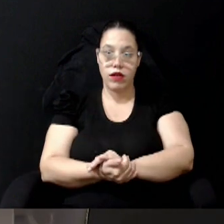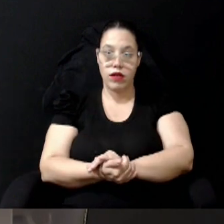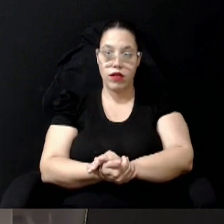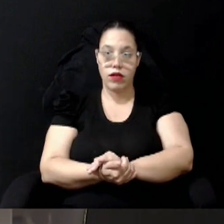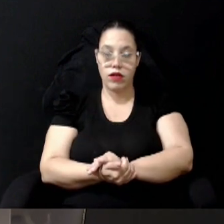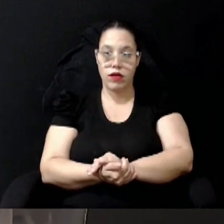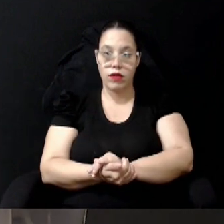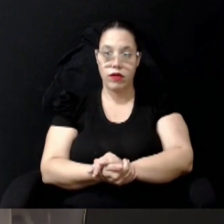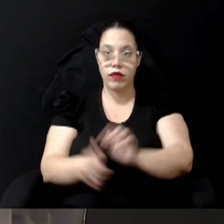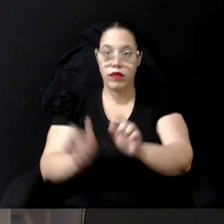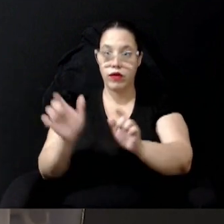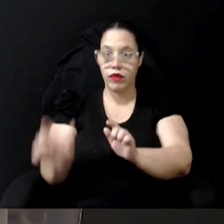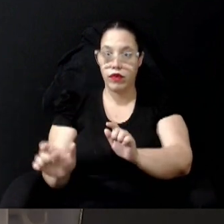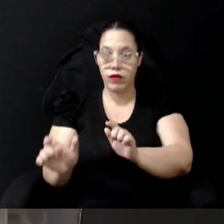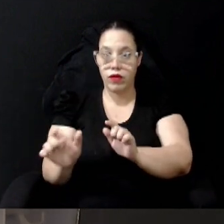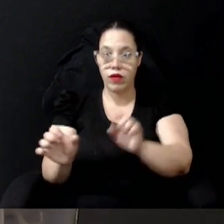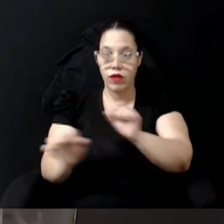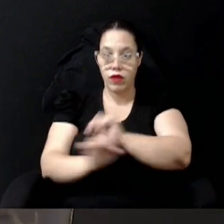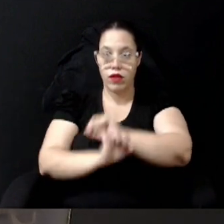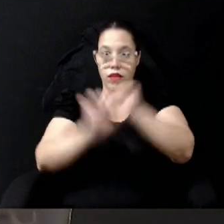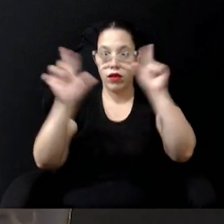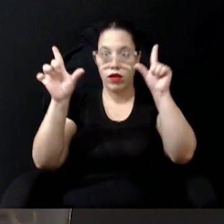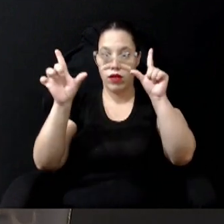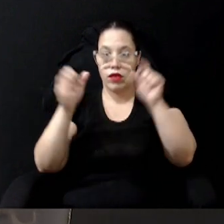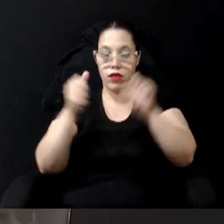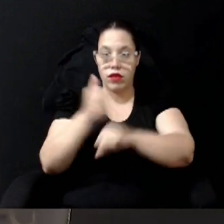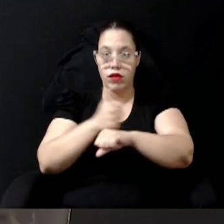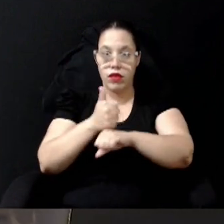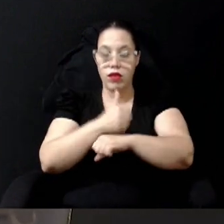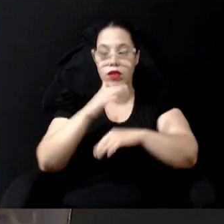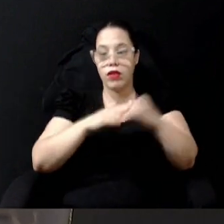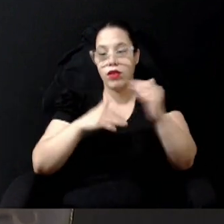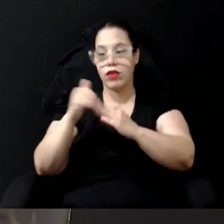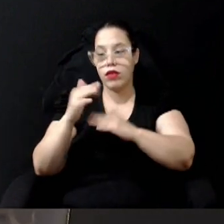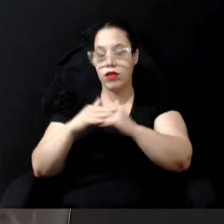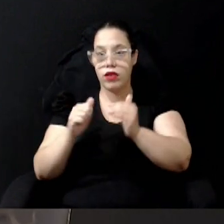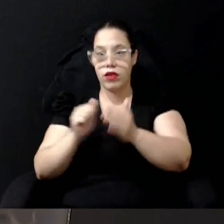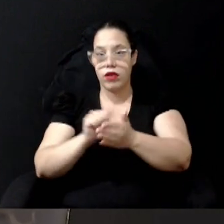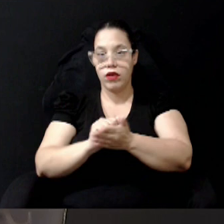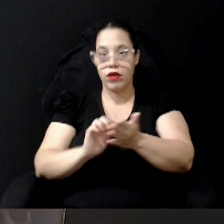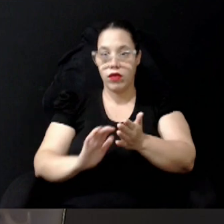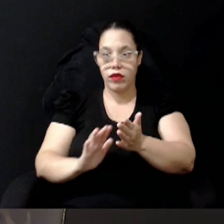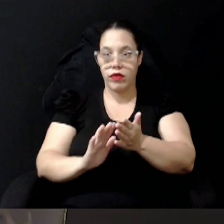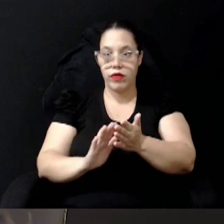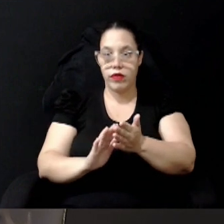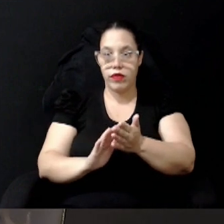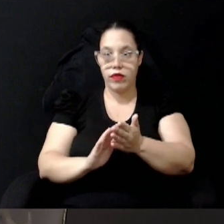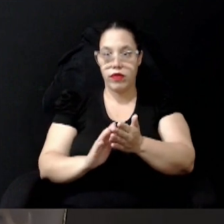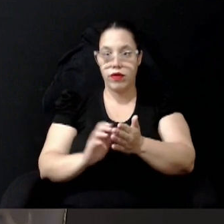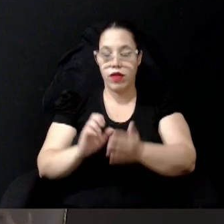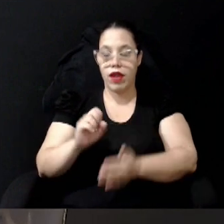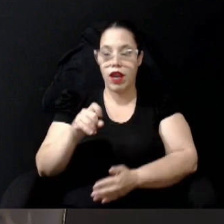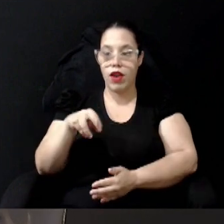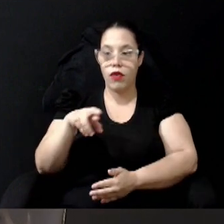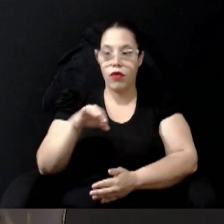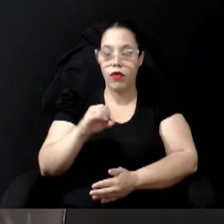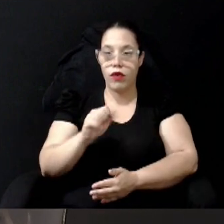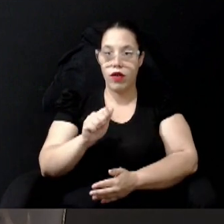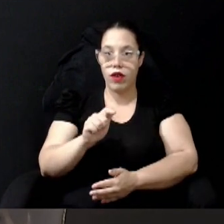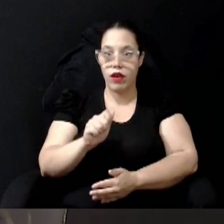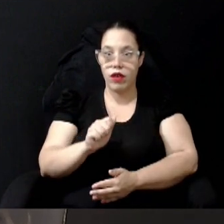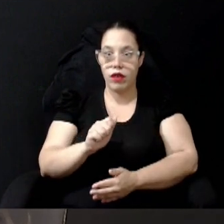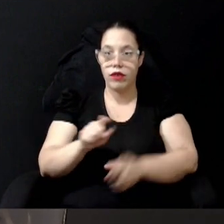pessoas que se destacaram em sua área de atuação, a Nilvanda Sena Rodrigues, também